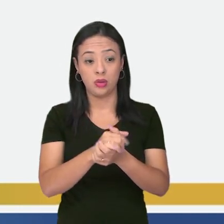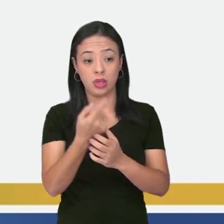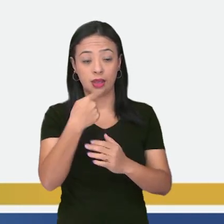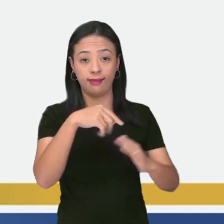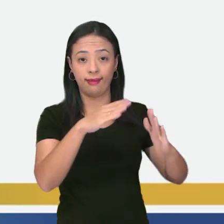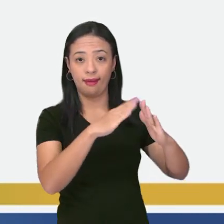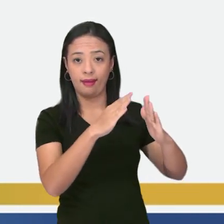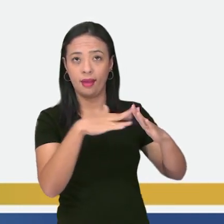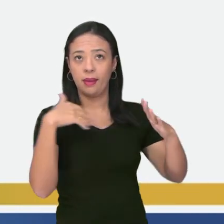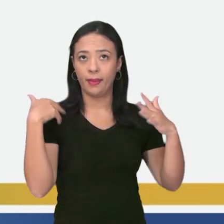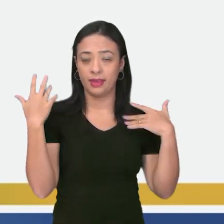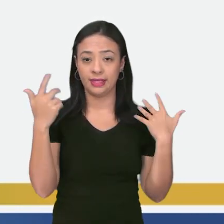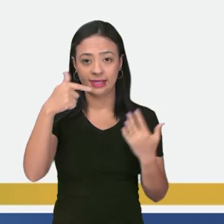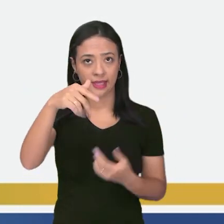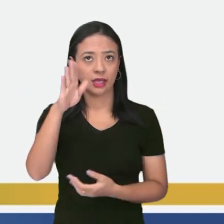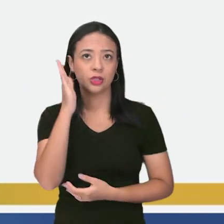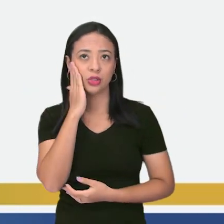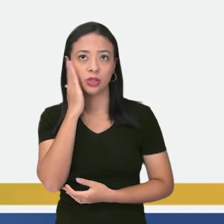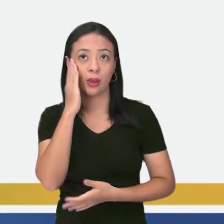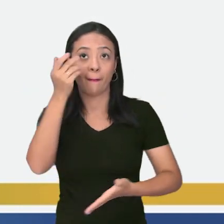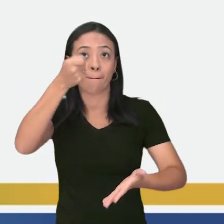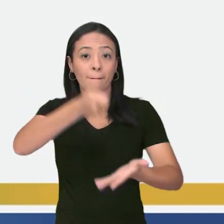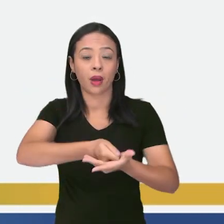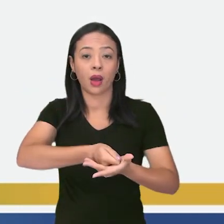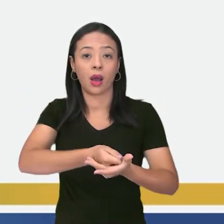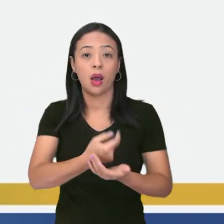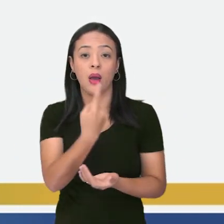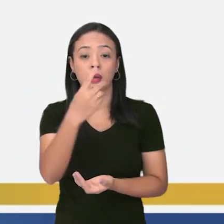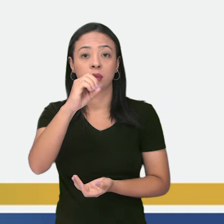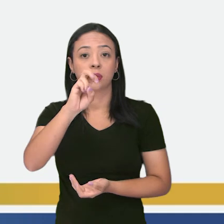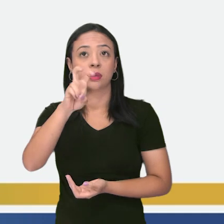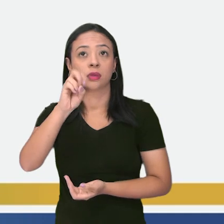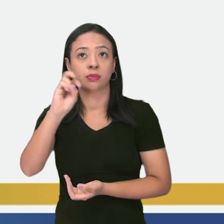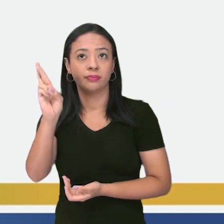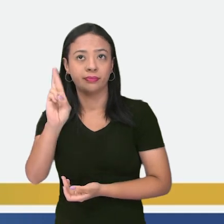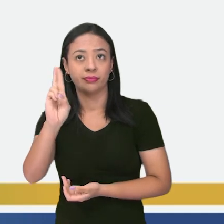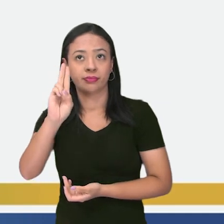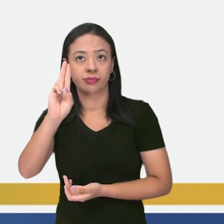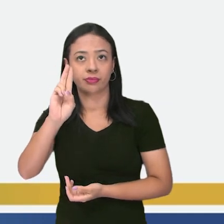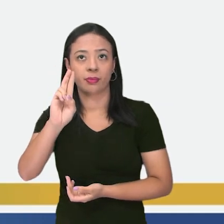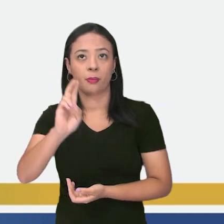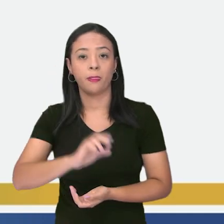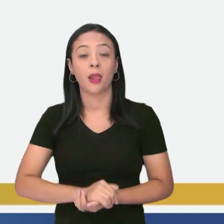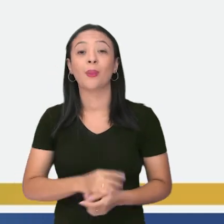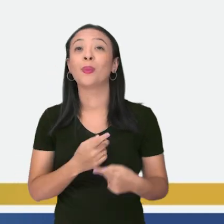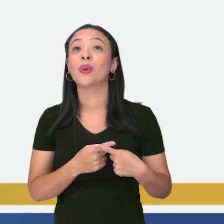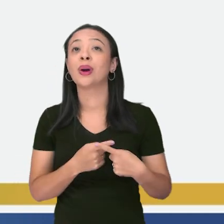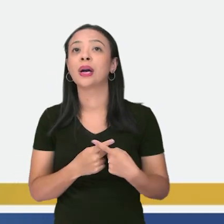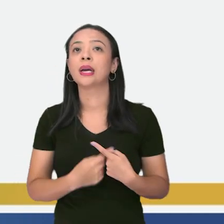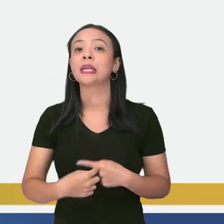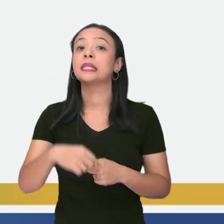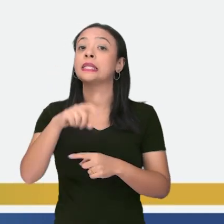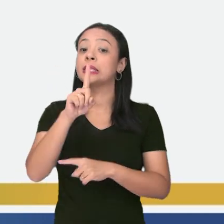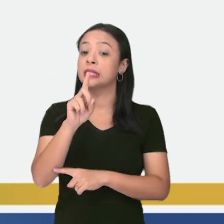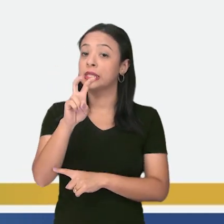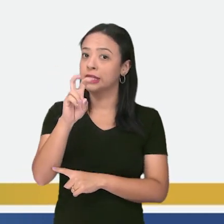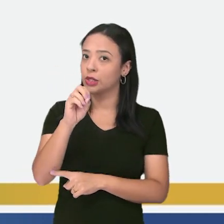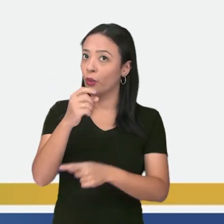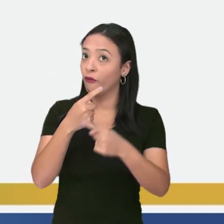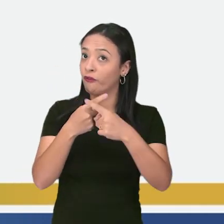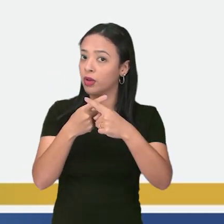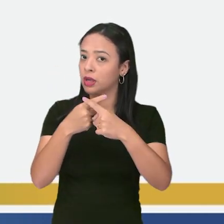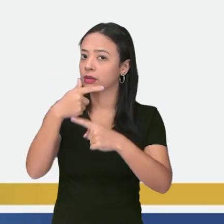7 dias irá pagar R$ 1.050 após. Então, 150